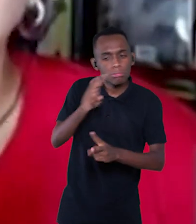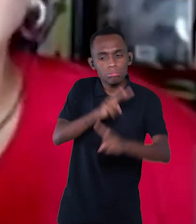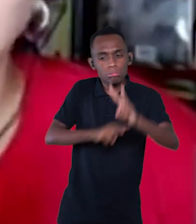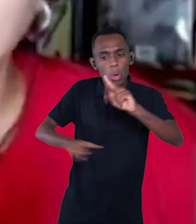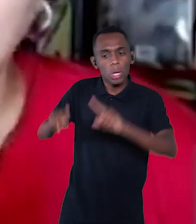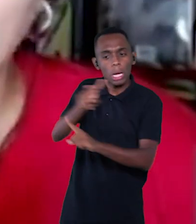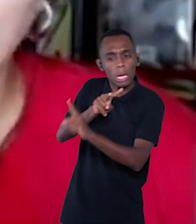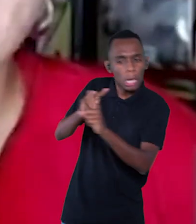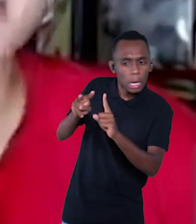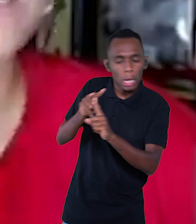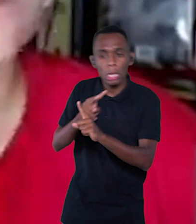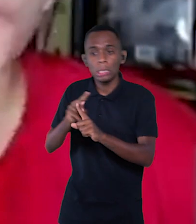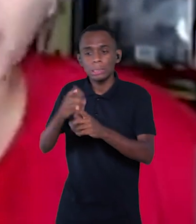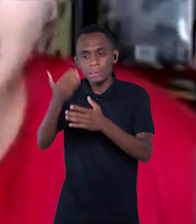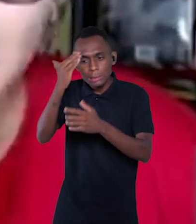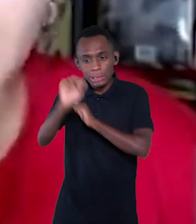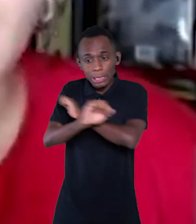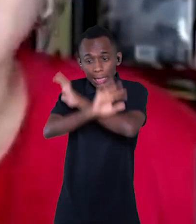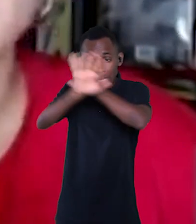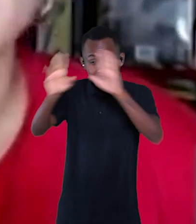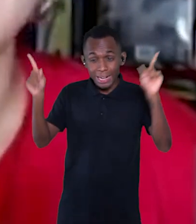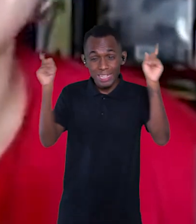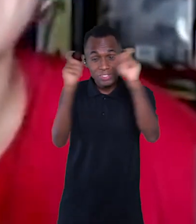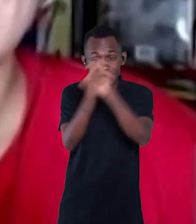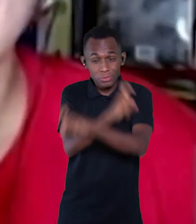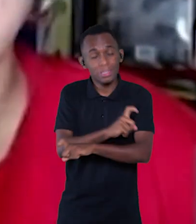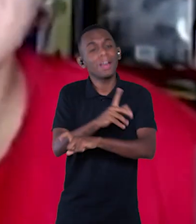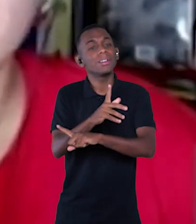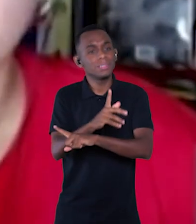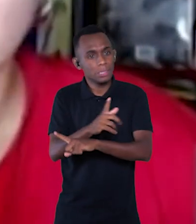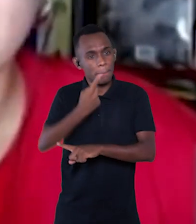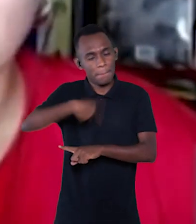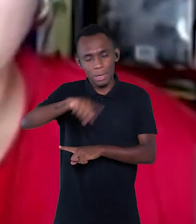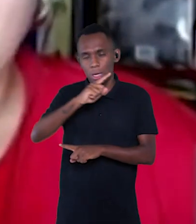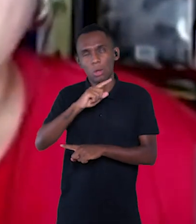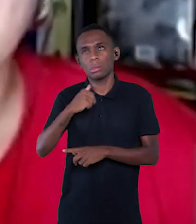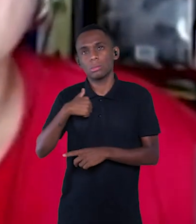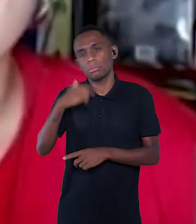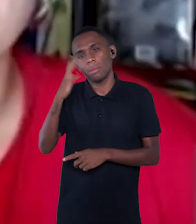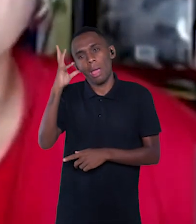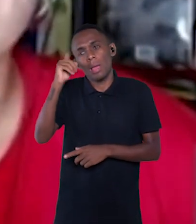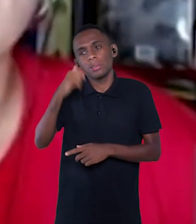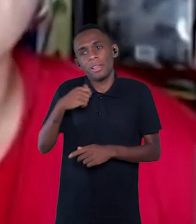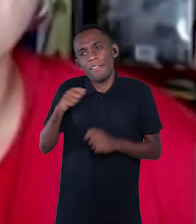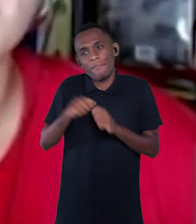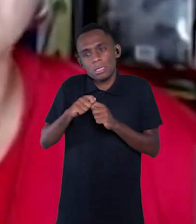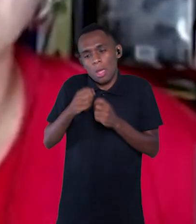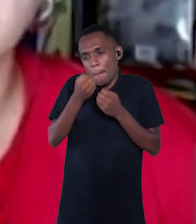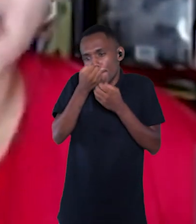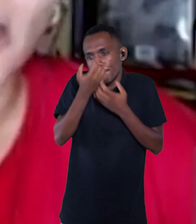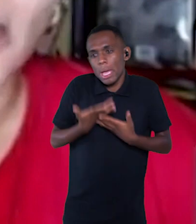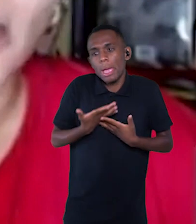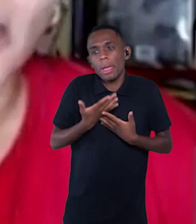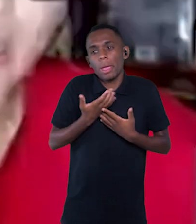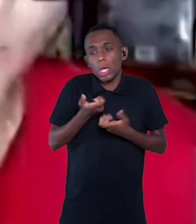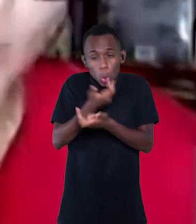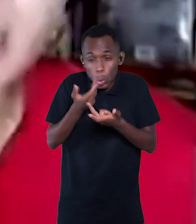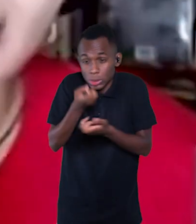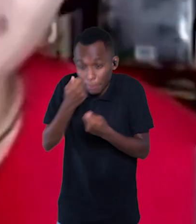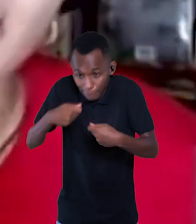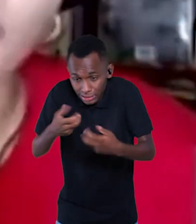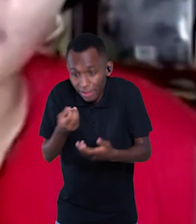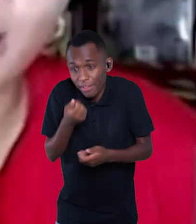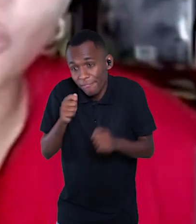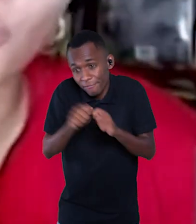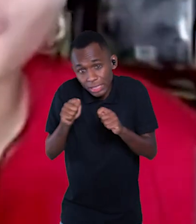e olhar compreendendo a complexidade dessa situação, para que a gente não ache que fazer o bem ou fazer o que